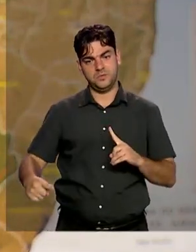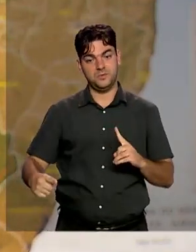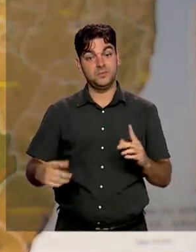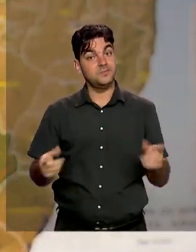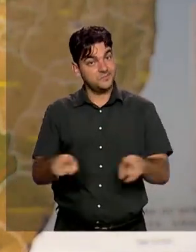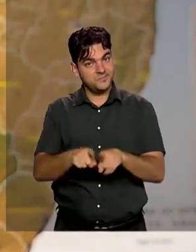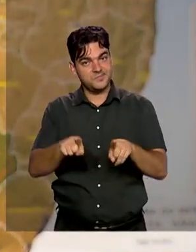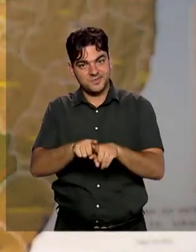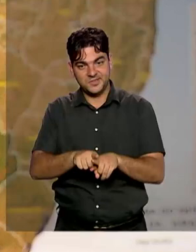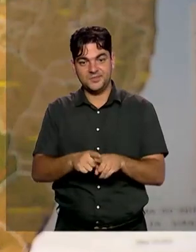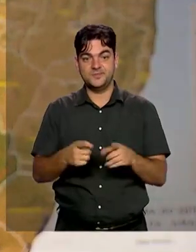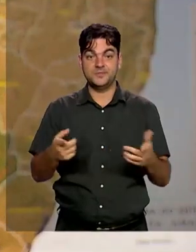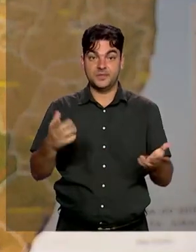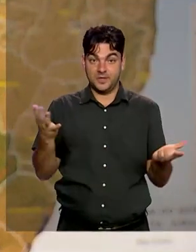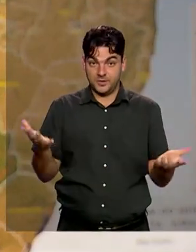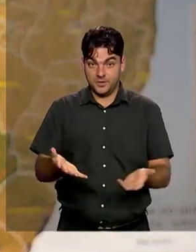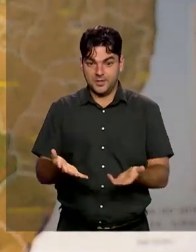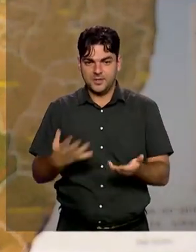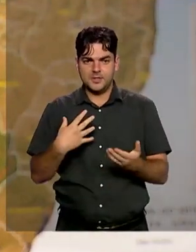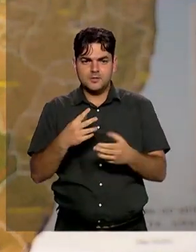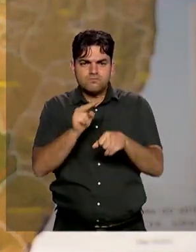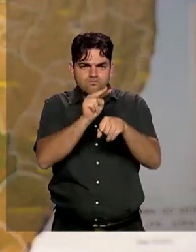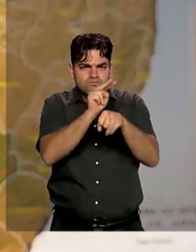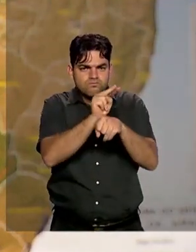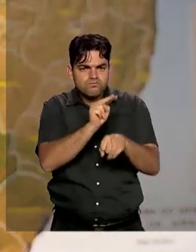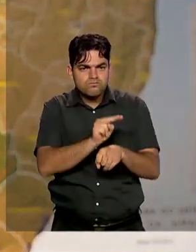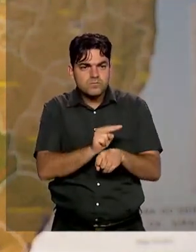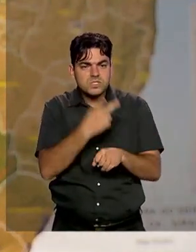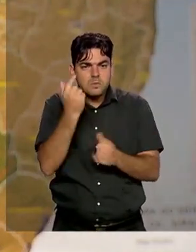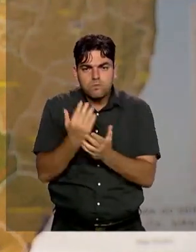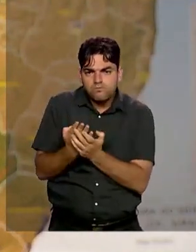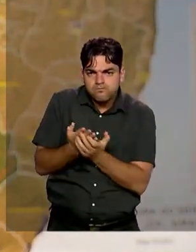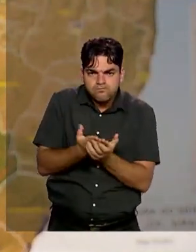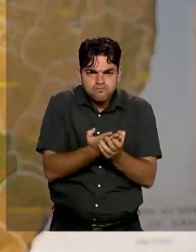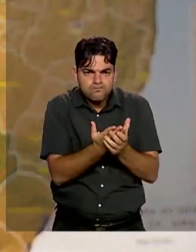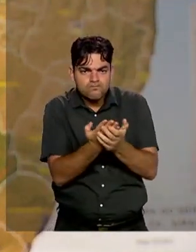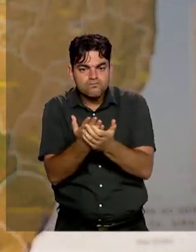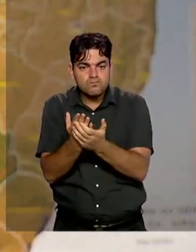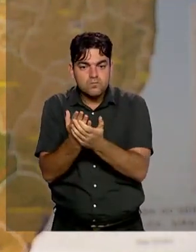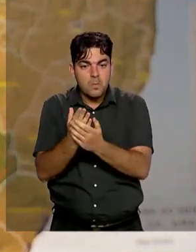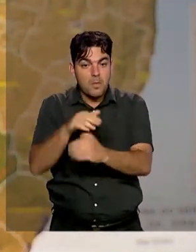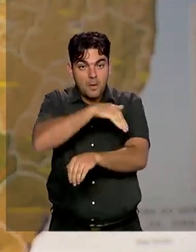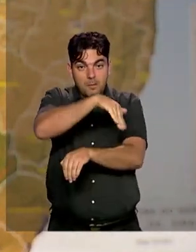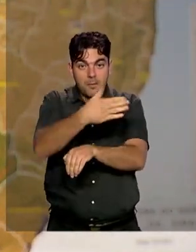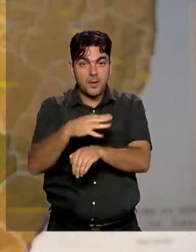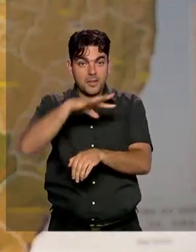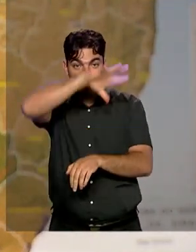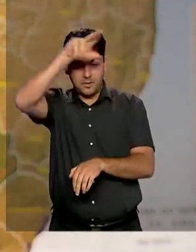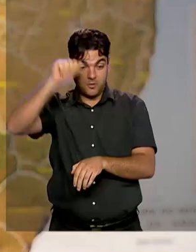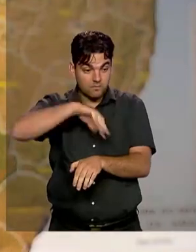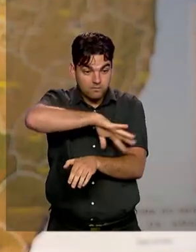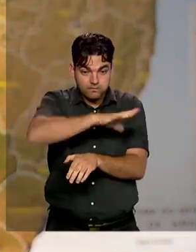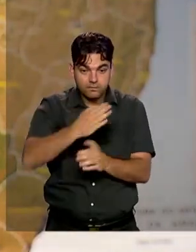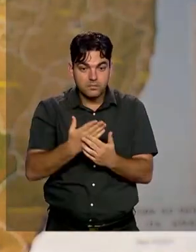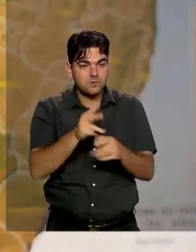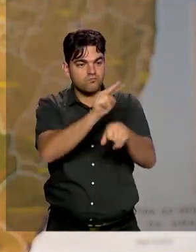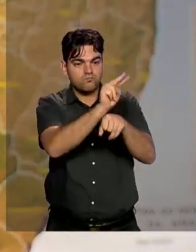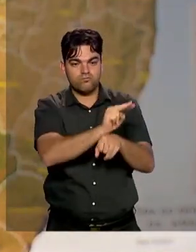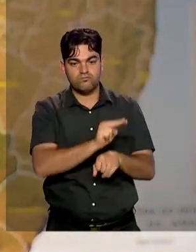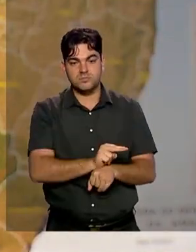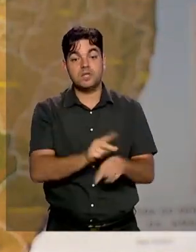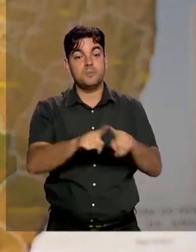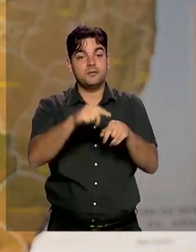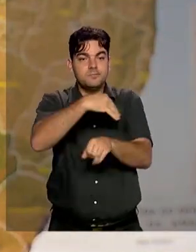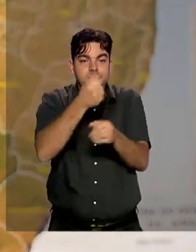Além disso, será feito um controle das embarcações que navegam os rios da Amazônia para proteger as